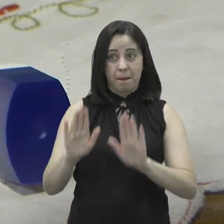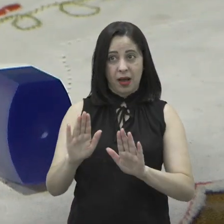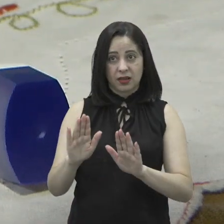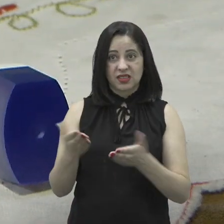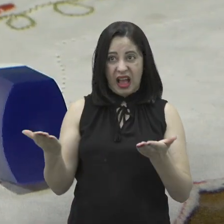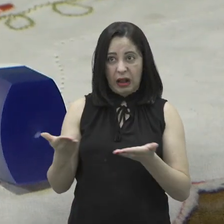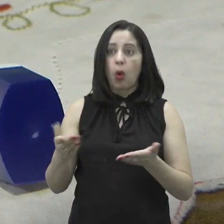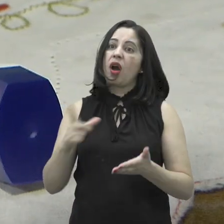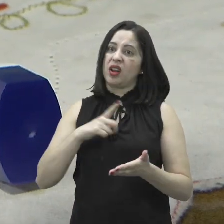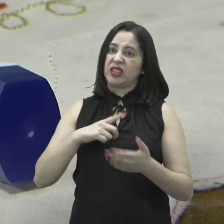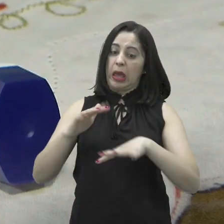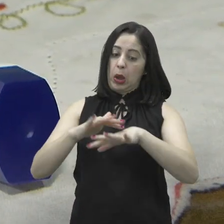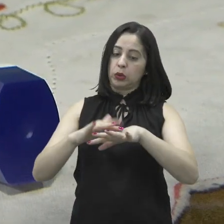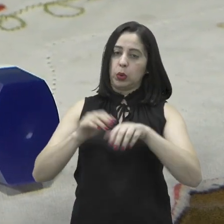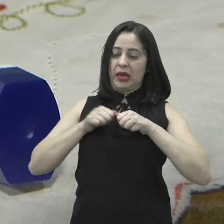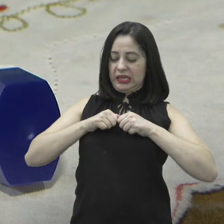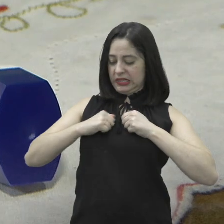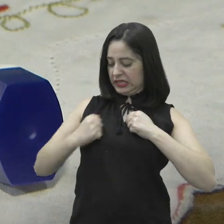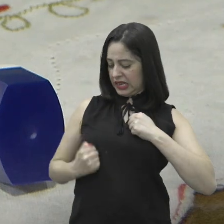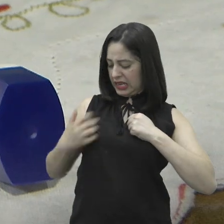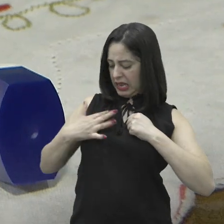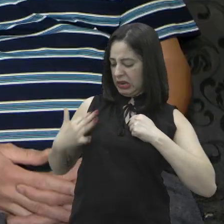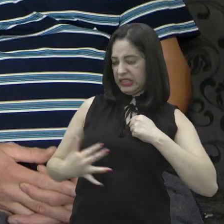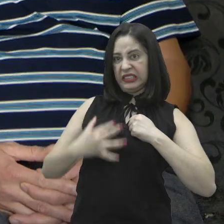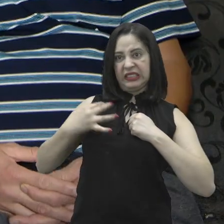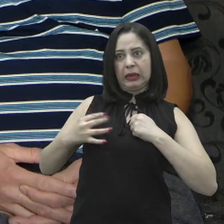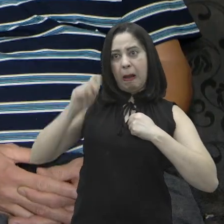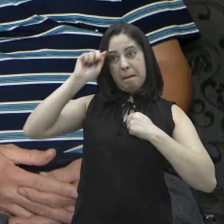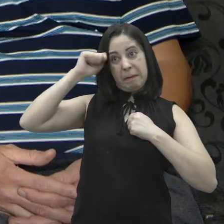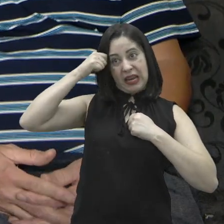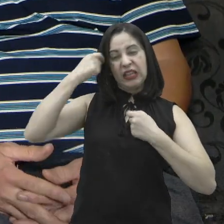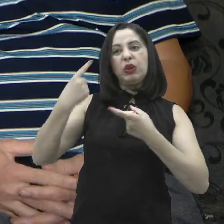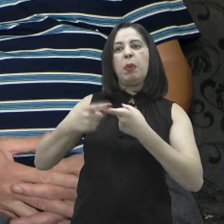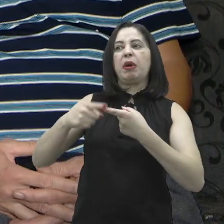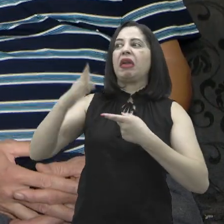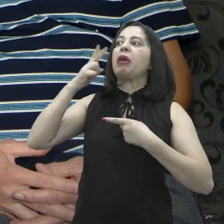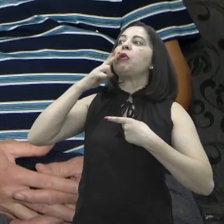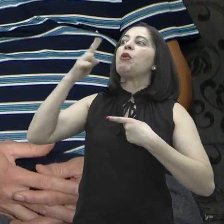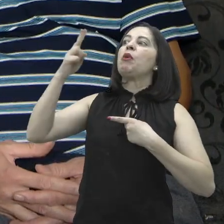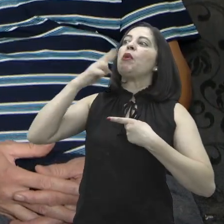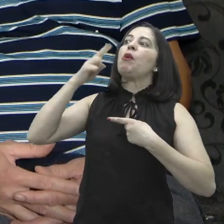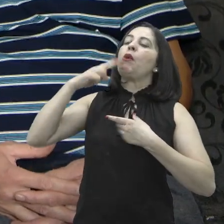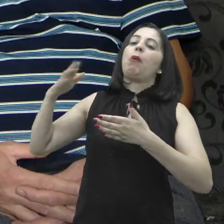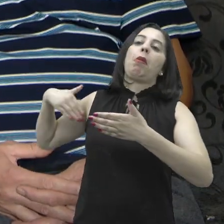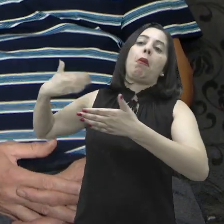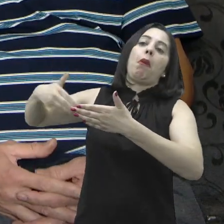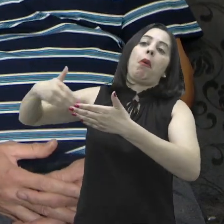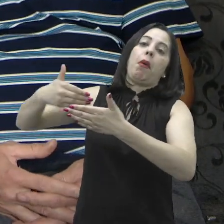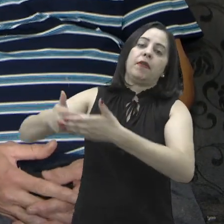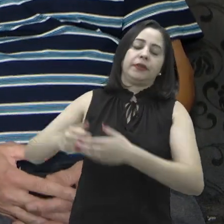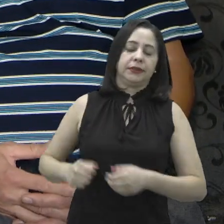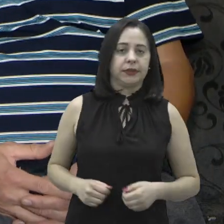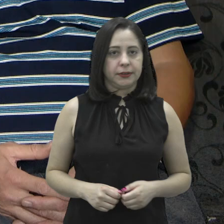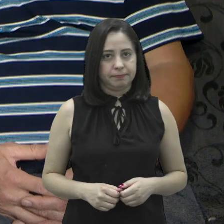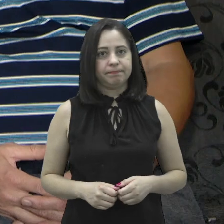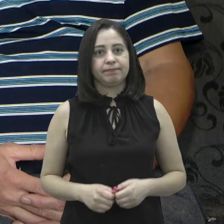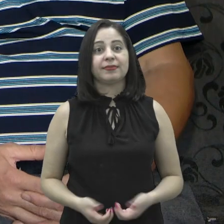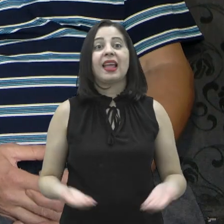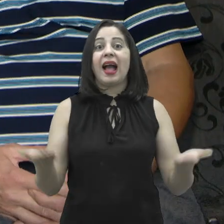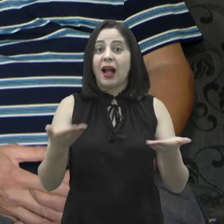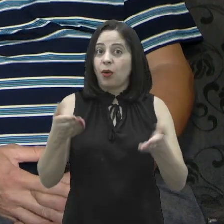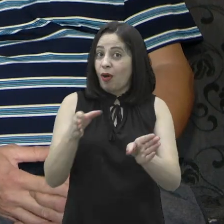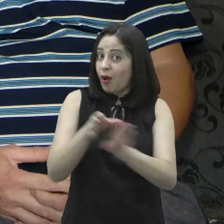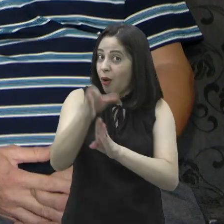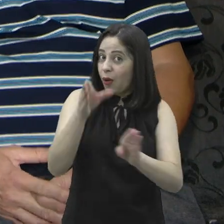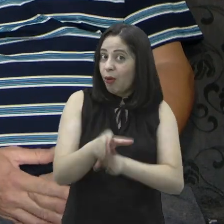pulmonar, entendeu? Que foi por causa do cigarro. O seu Júlio, muito obrigado pela sua entrevista. Pessoal, então, o que fica